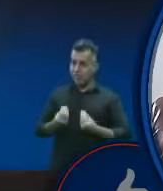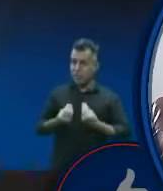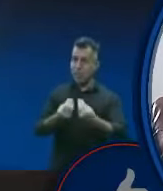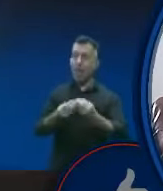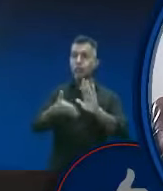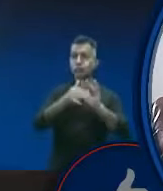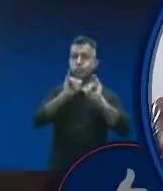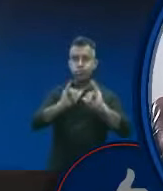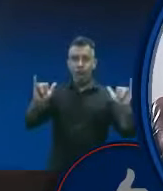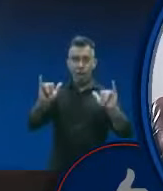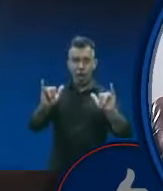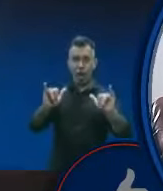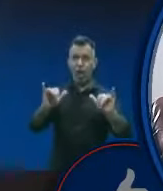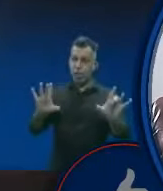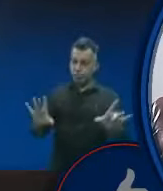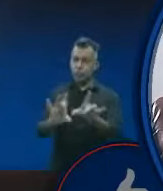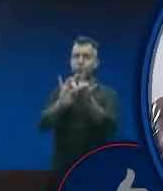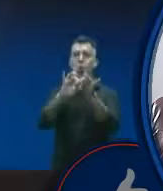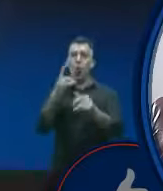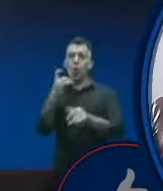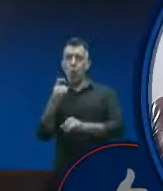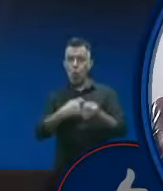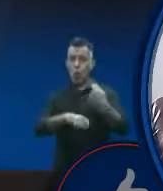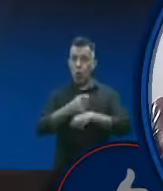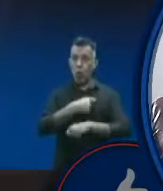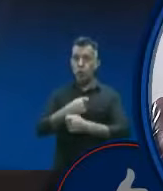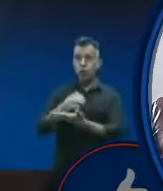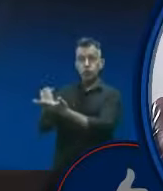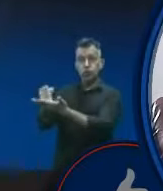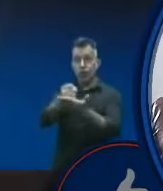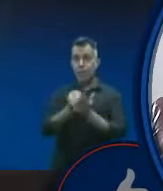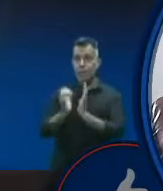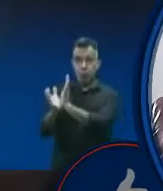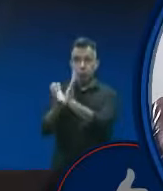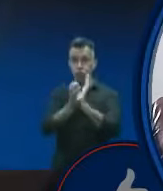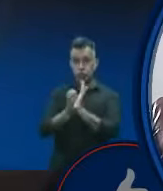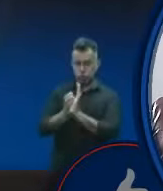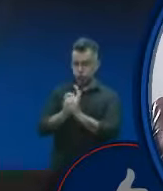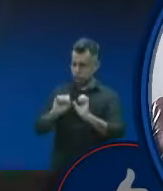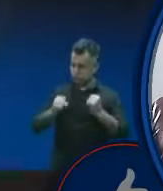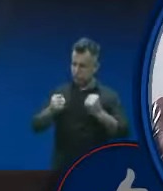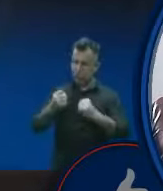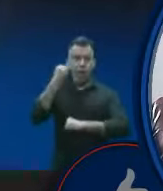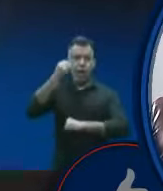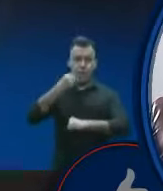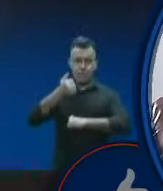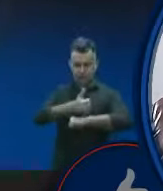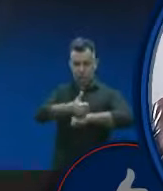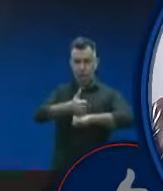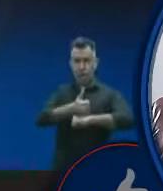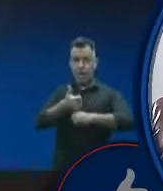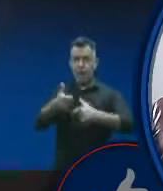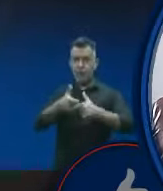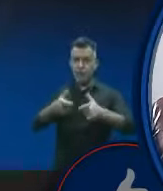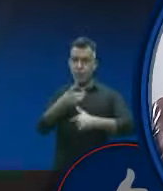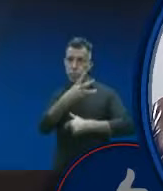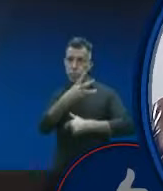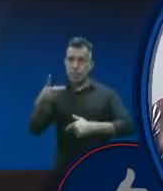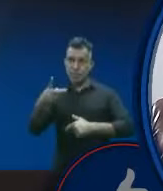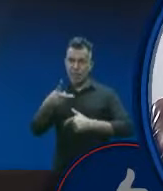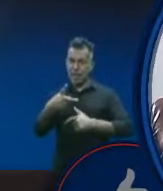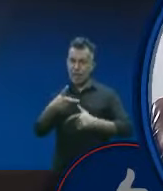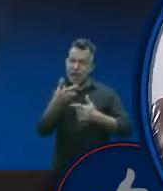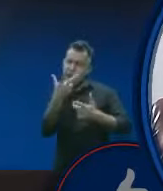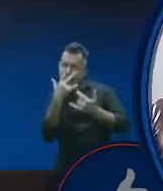Marketplace, com status de unidade de negócios. Contratamos um time robusto e experiente que vai rodar o 3P em uma estrutura